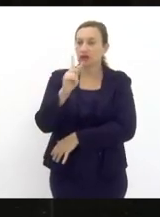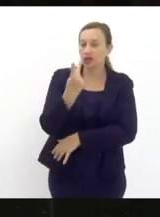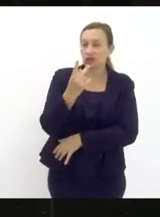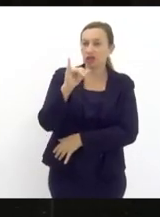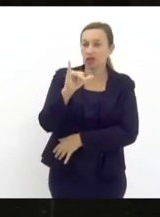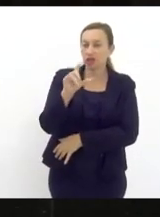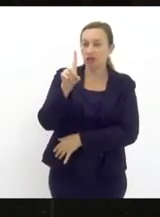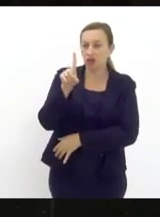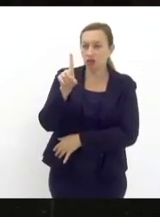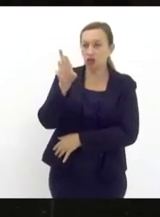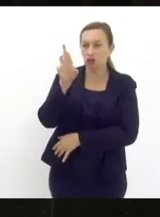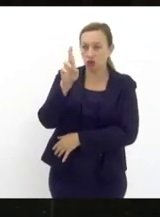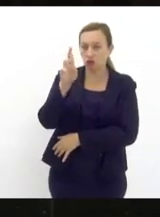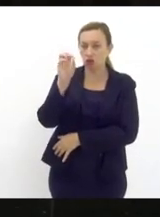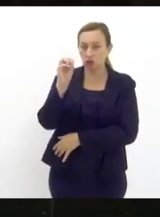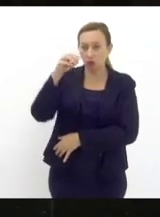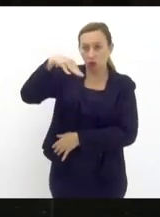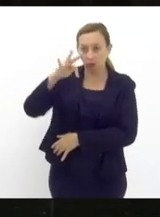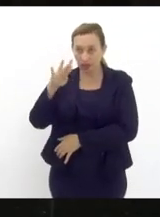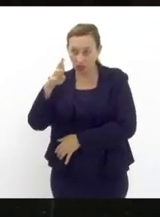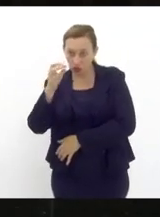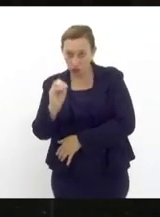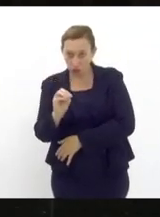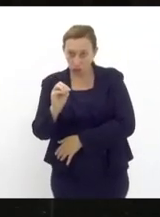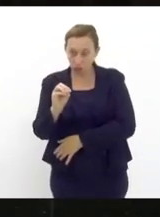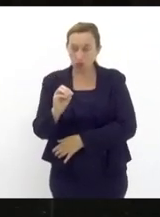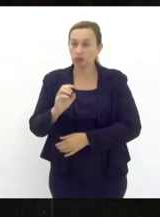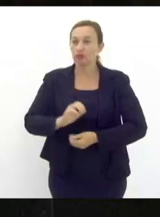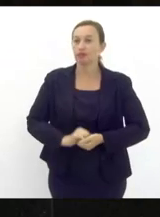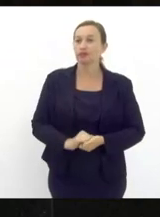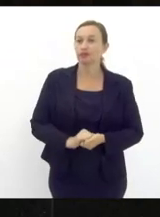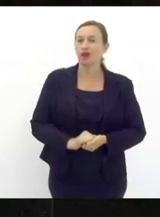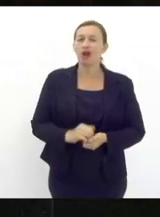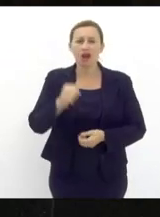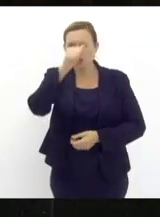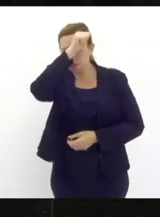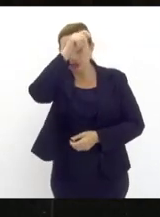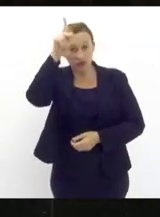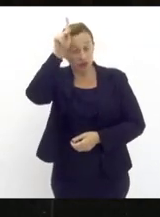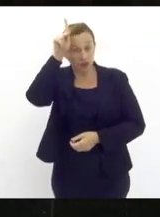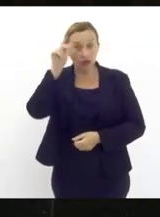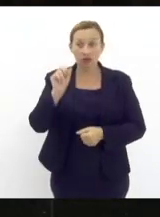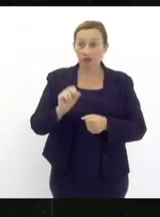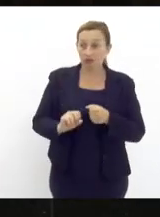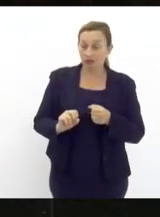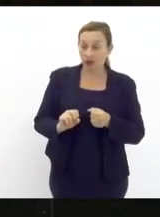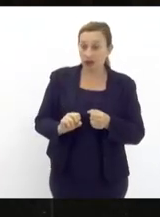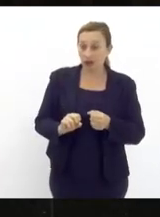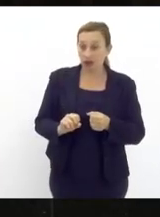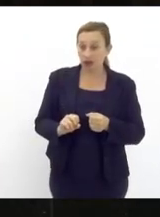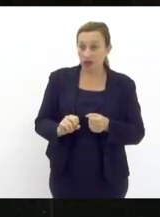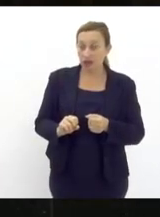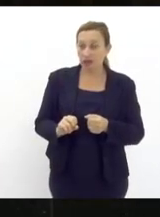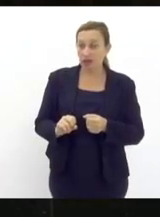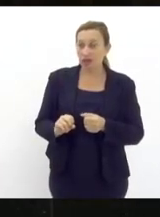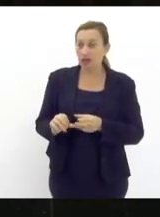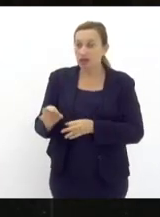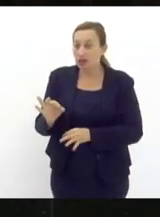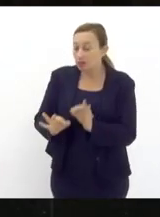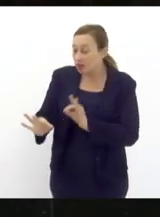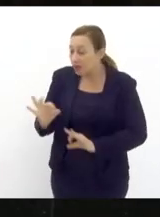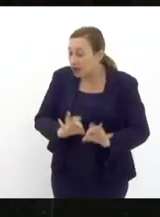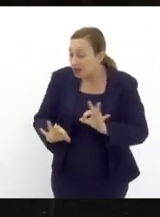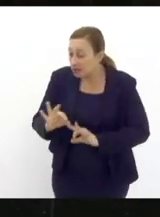tanto na programação porque as prefeituras fazem o recapeamento asfáltico fazem